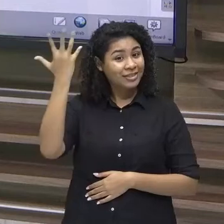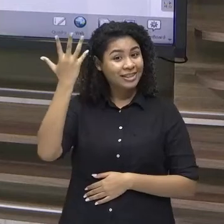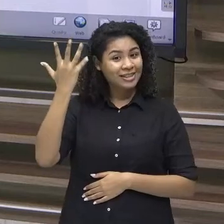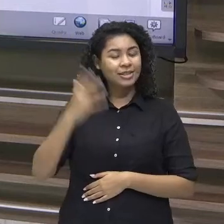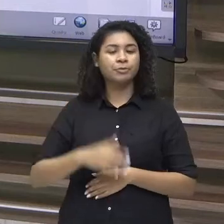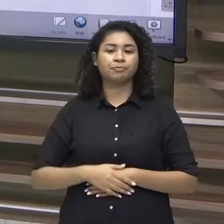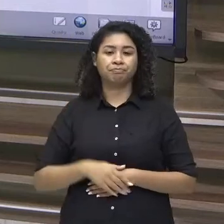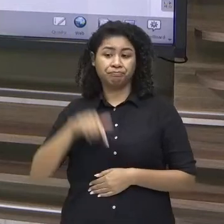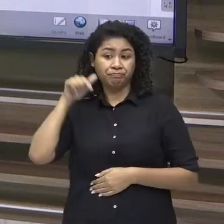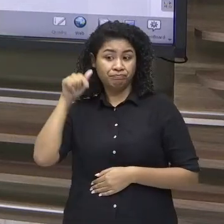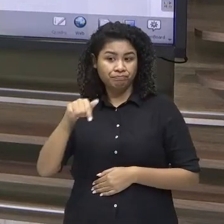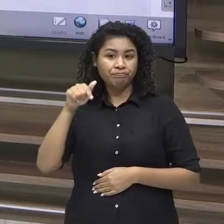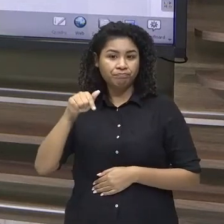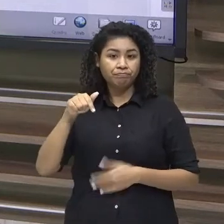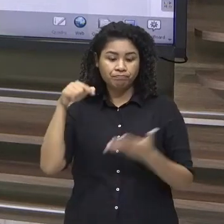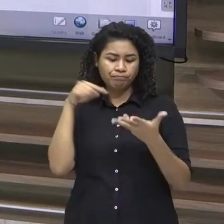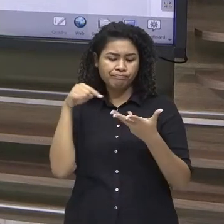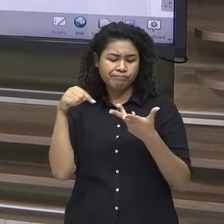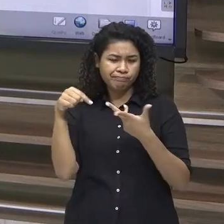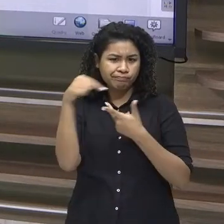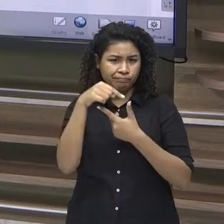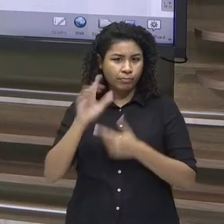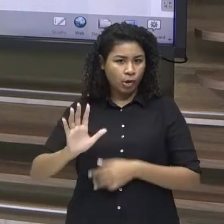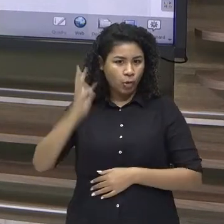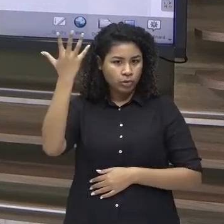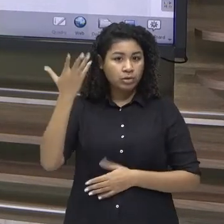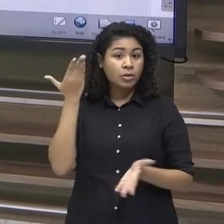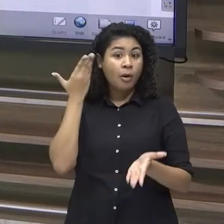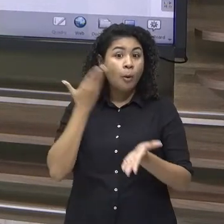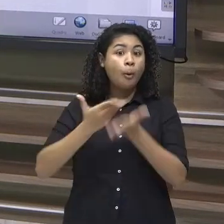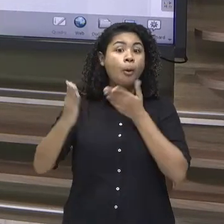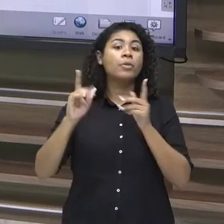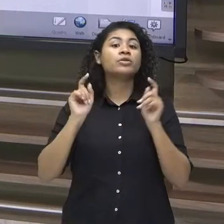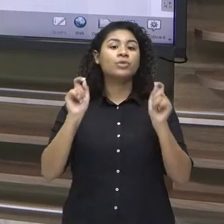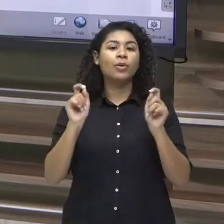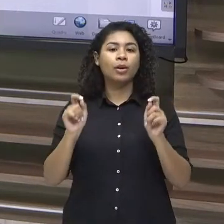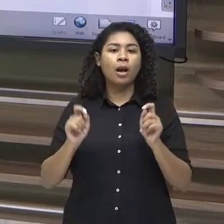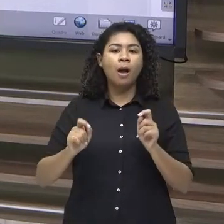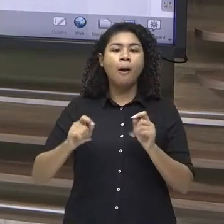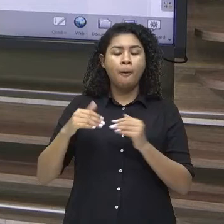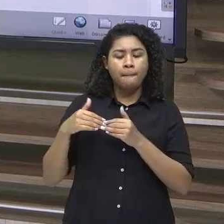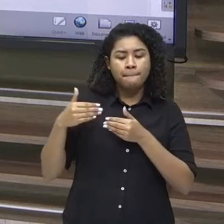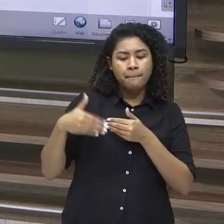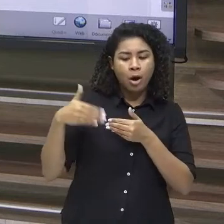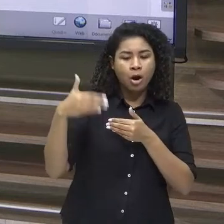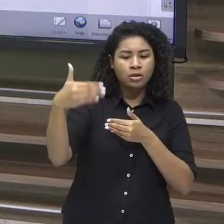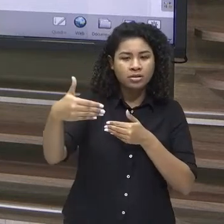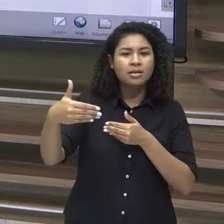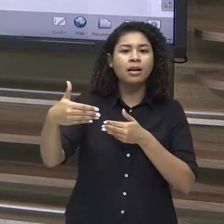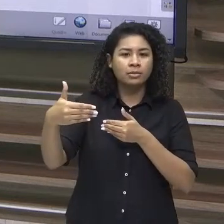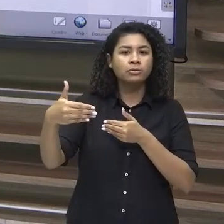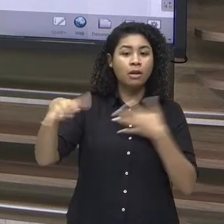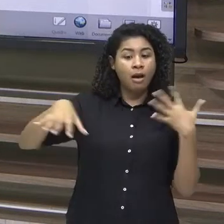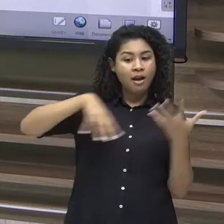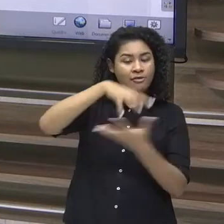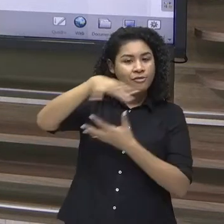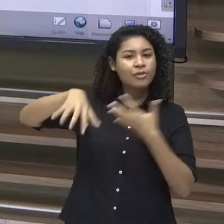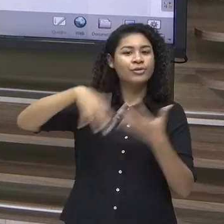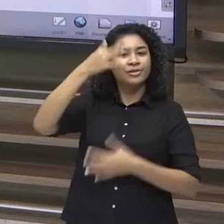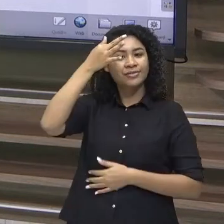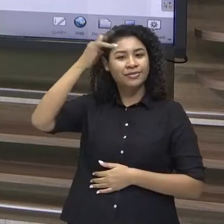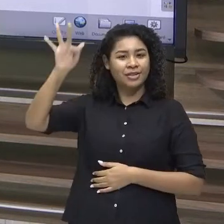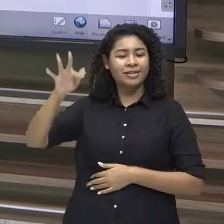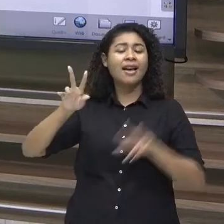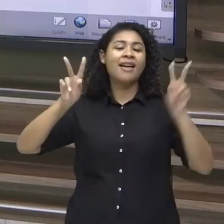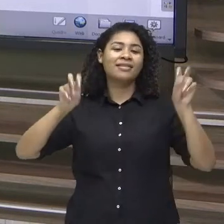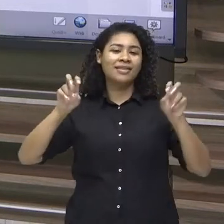desses acontecimentos, iniciou-se o chamado processo revolucionário francês, que será tema das próximas aulas que a gente